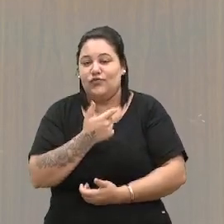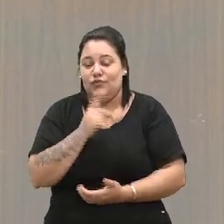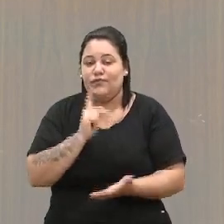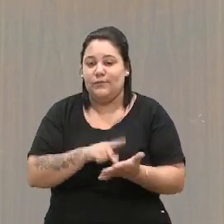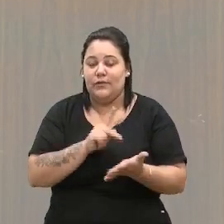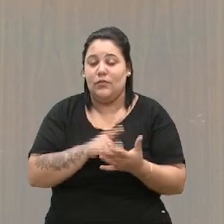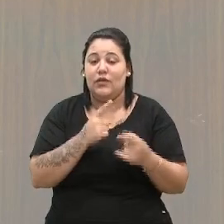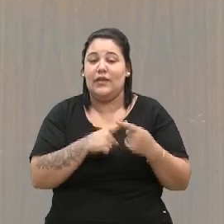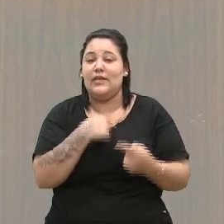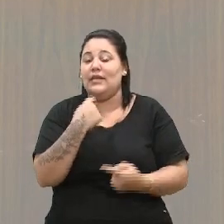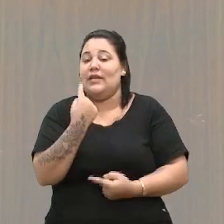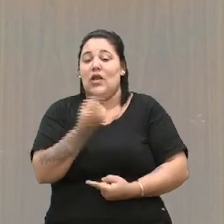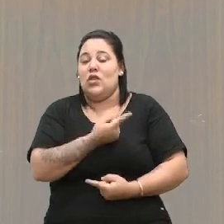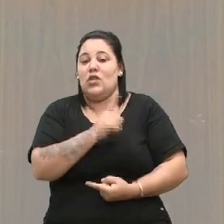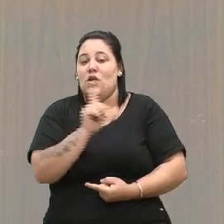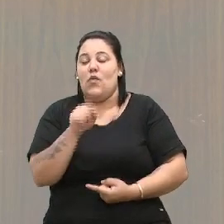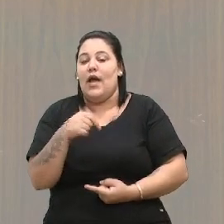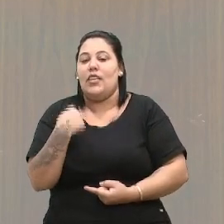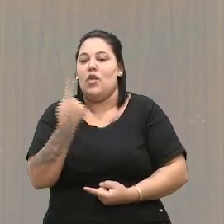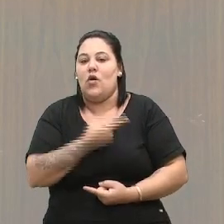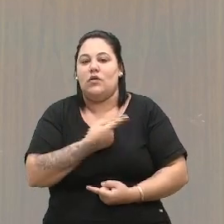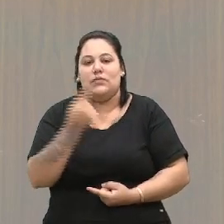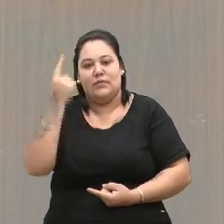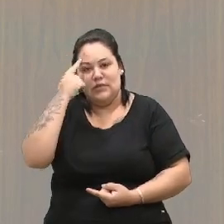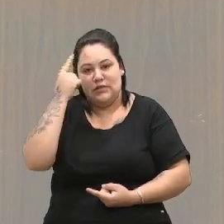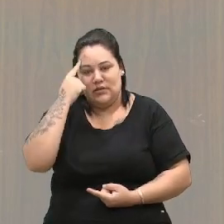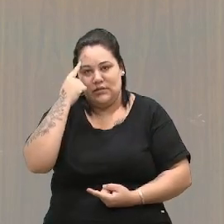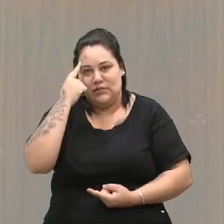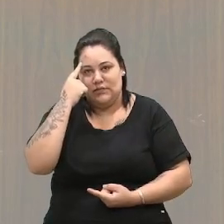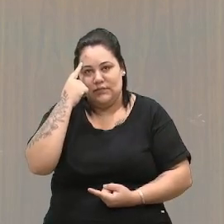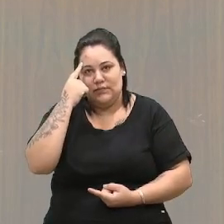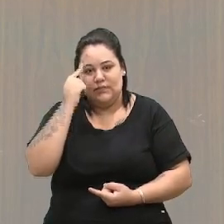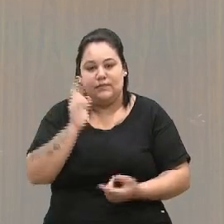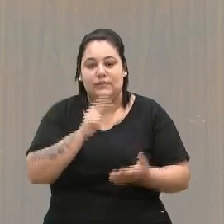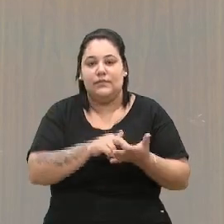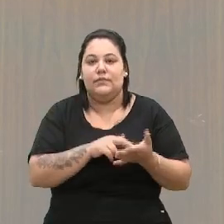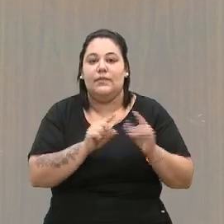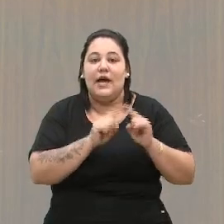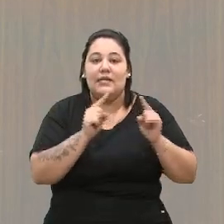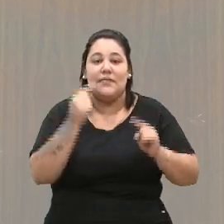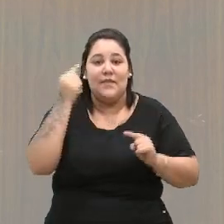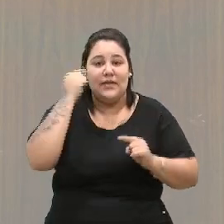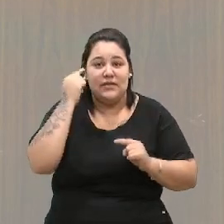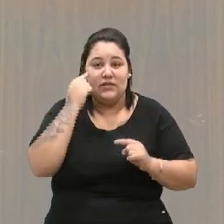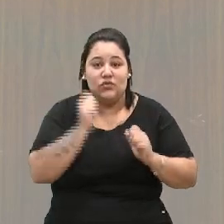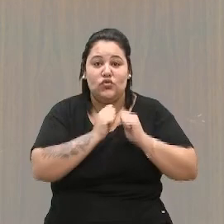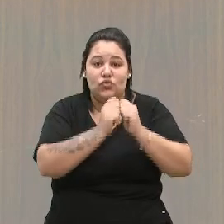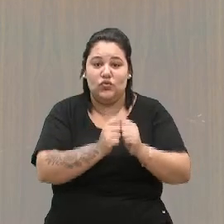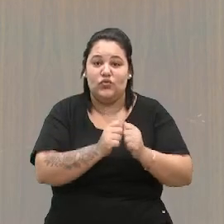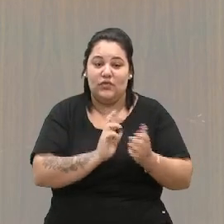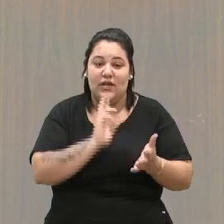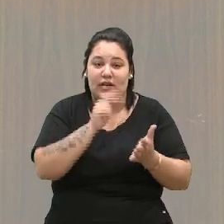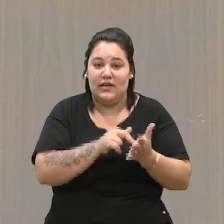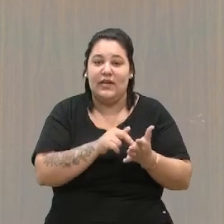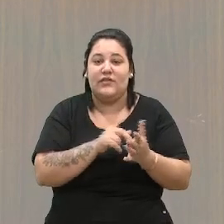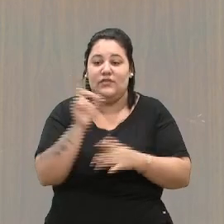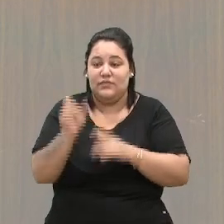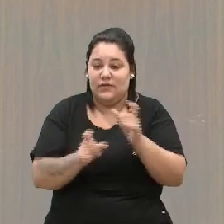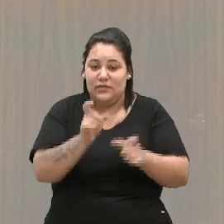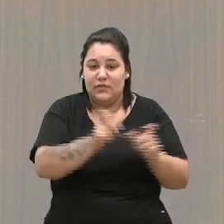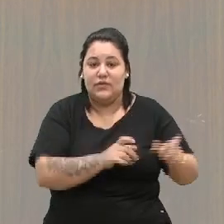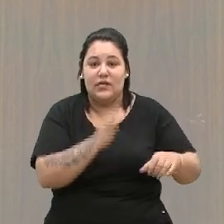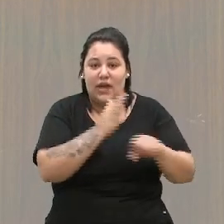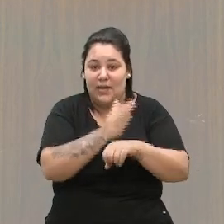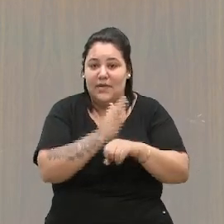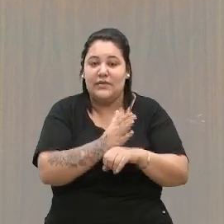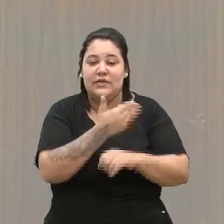nós pensando de forma desgrudada dessa realidade, mas é pensando através da realidade com as pessoas e com a